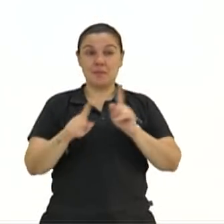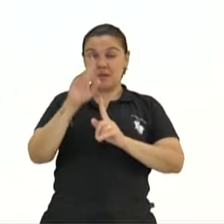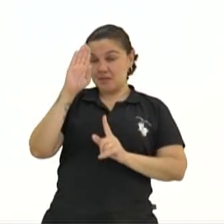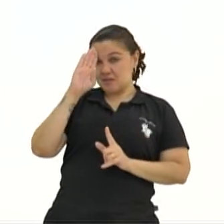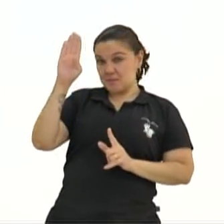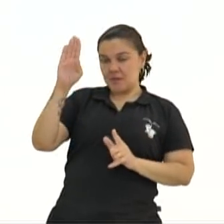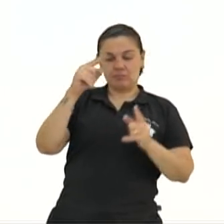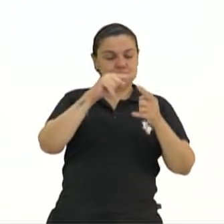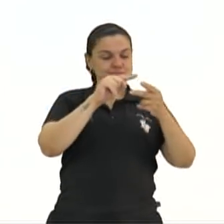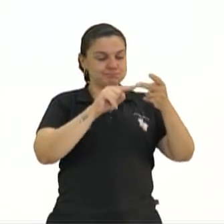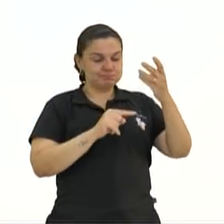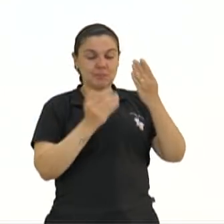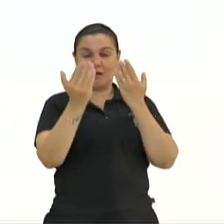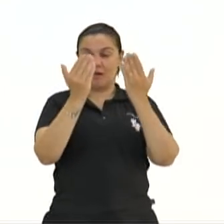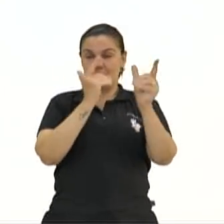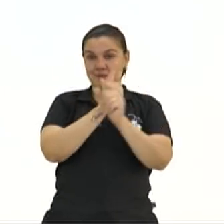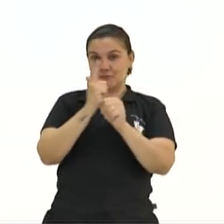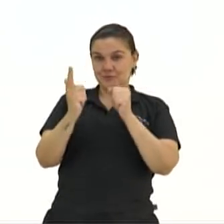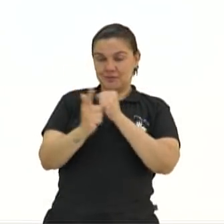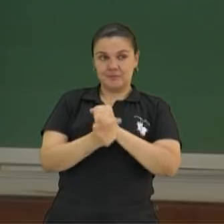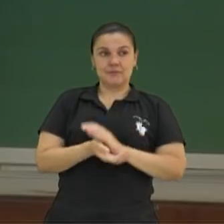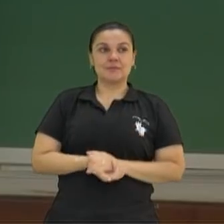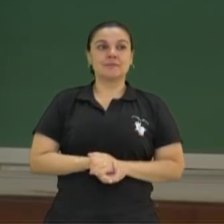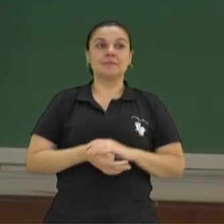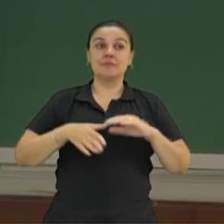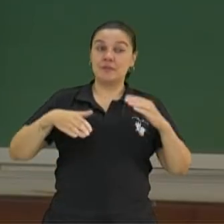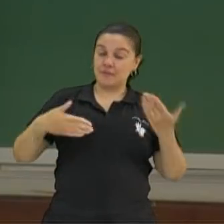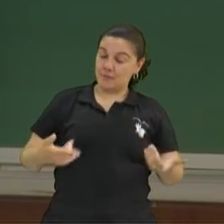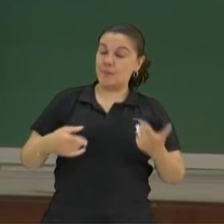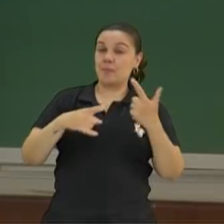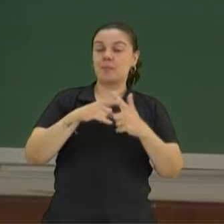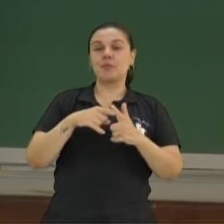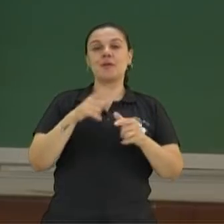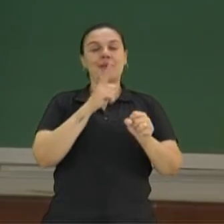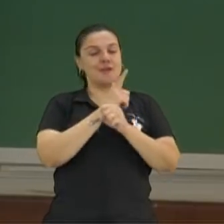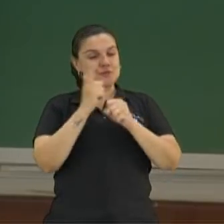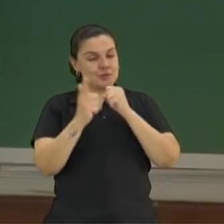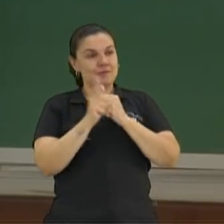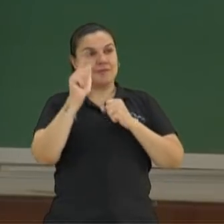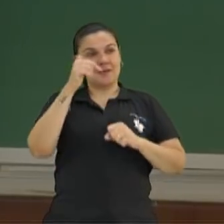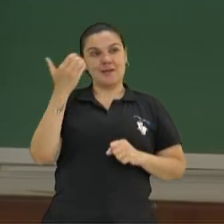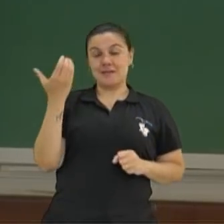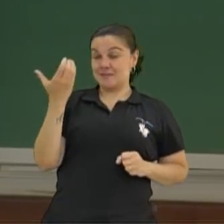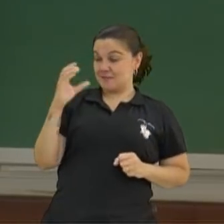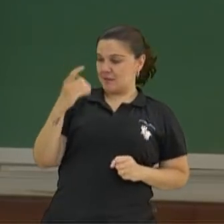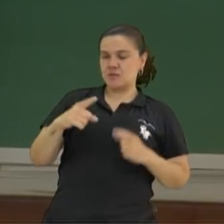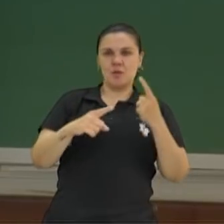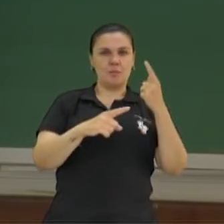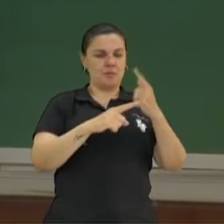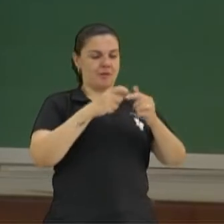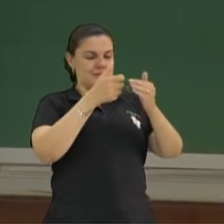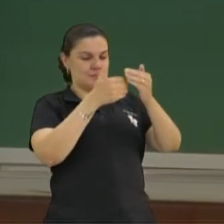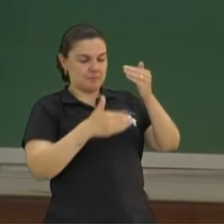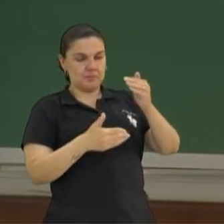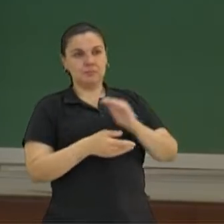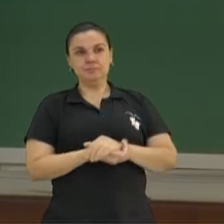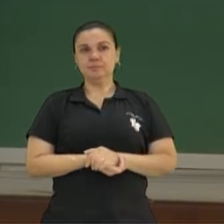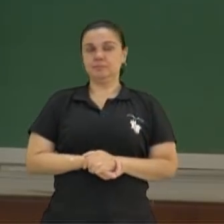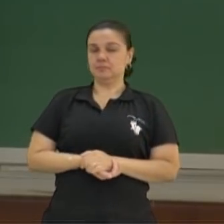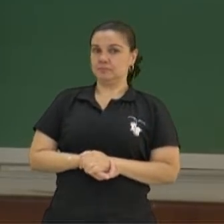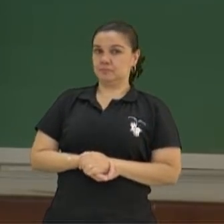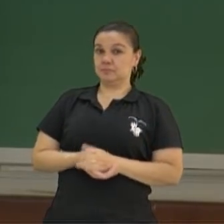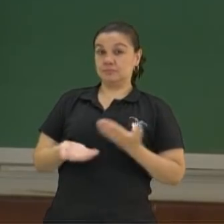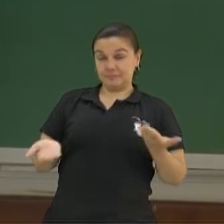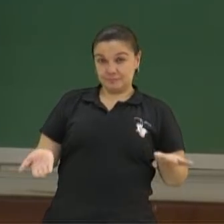principais categorias de análise da geografia. Então, nós falamos sobre por que geografia é ciência, falamos das principais categorias de análise também da